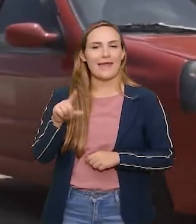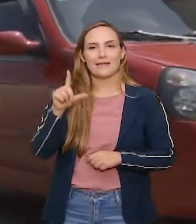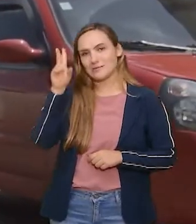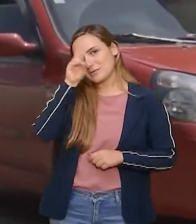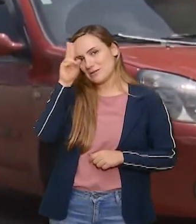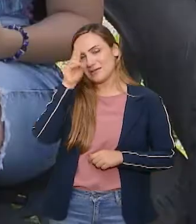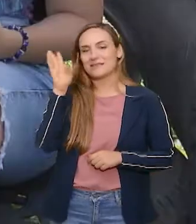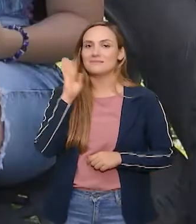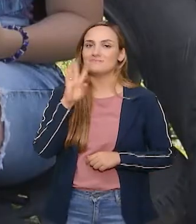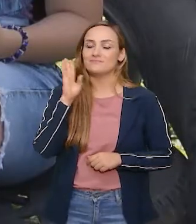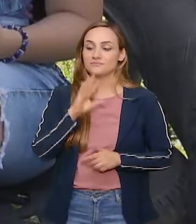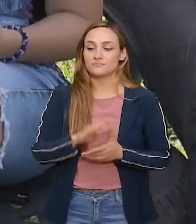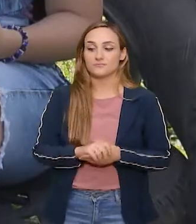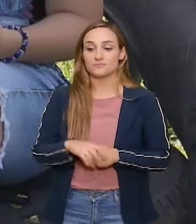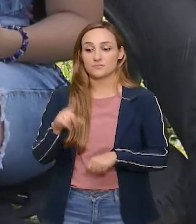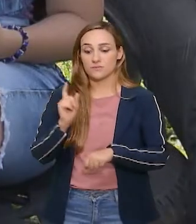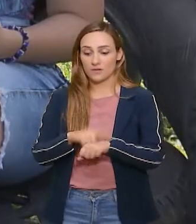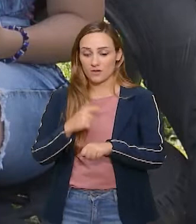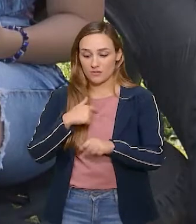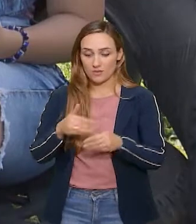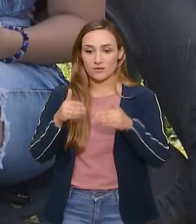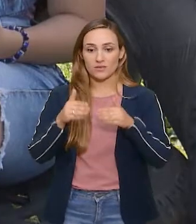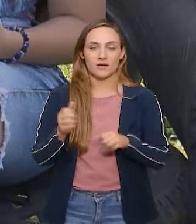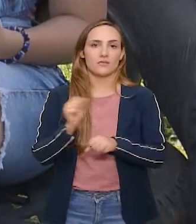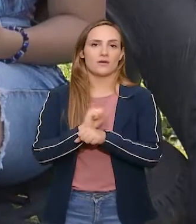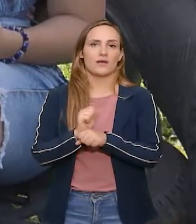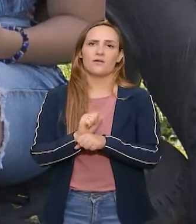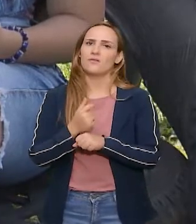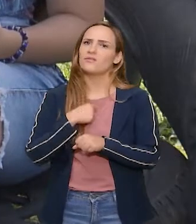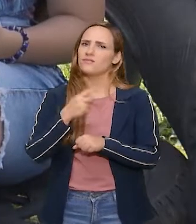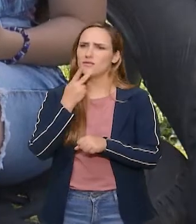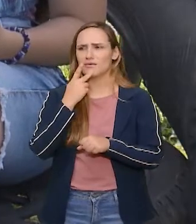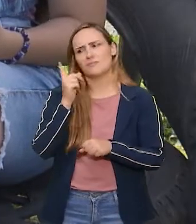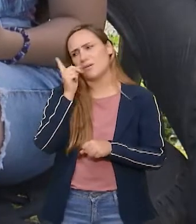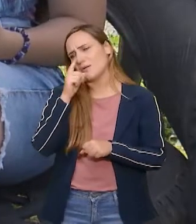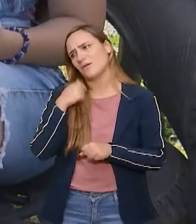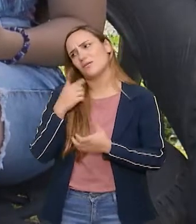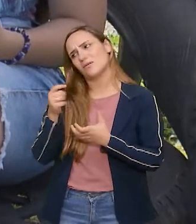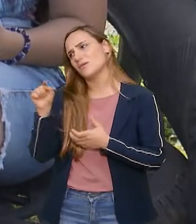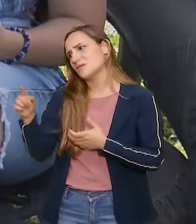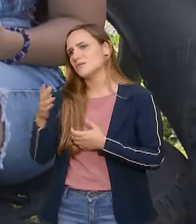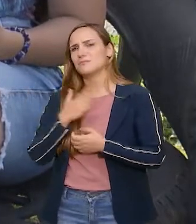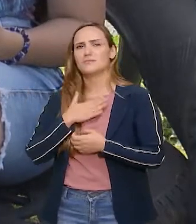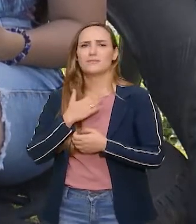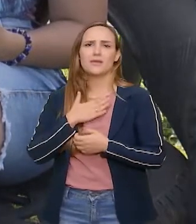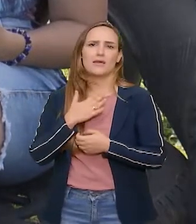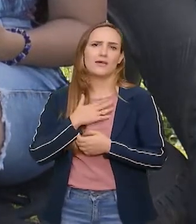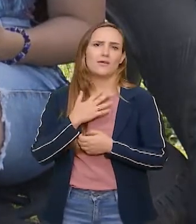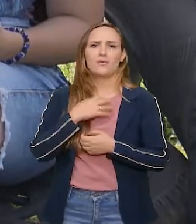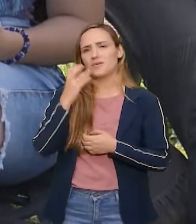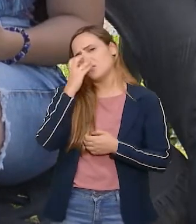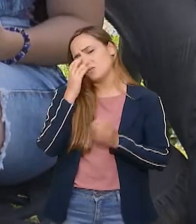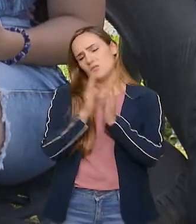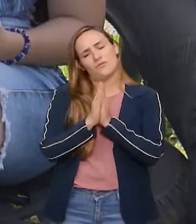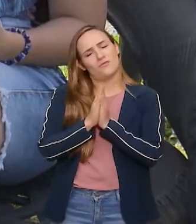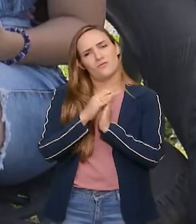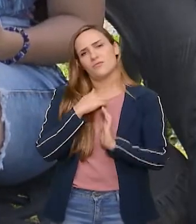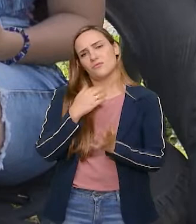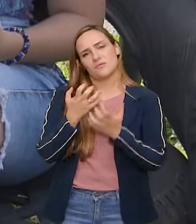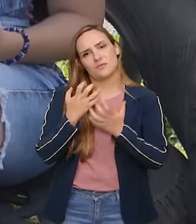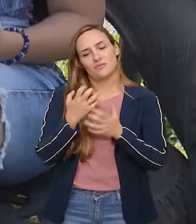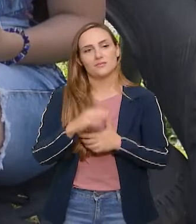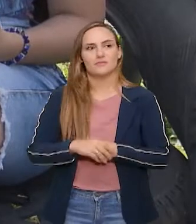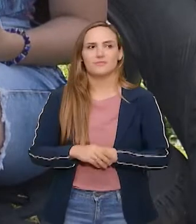veio conhecer. Quando eu entrei no carro com a minha mãe, eu falei, mãe, eu quero aquele cachorro e ele vai ser nosso, e eu quero muito